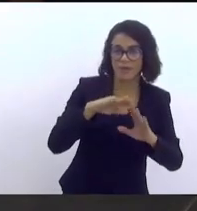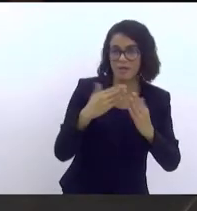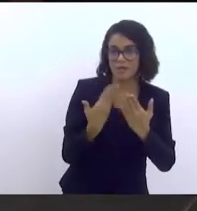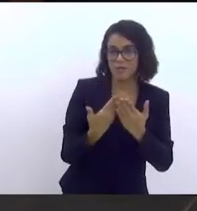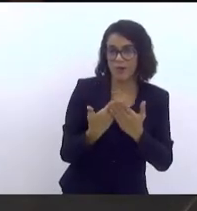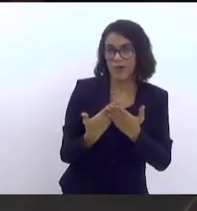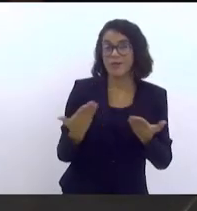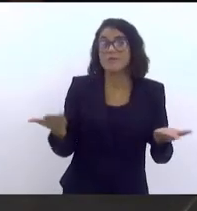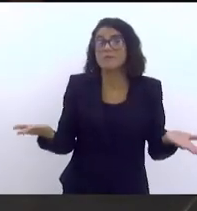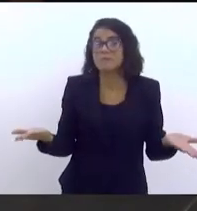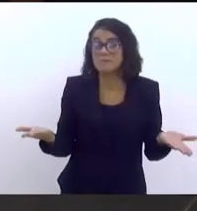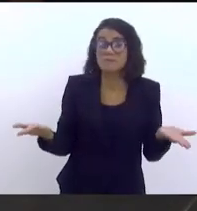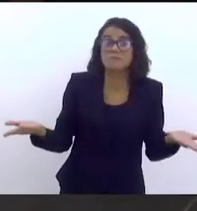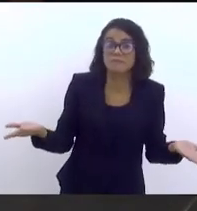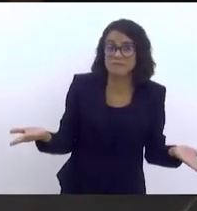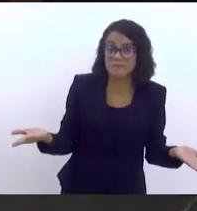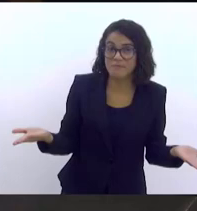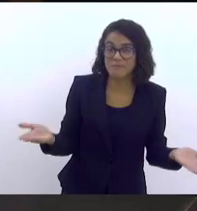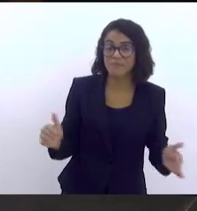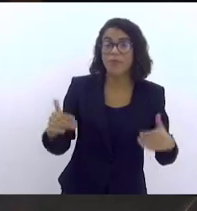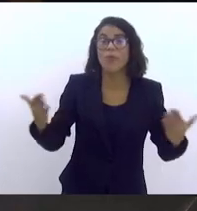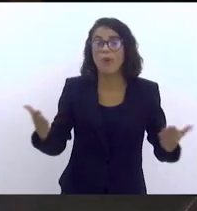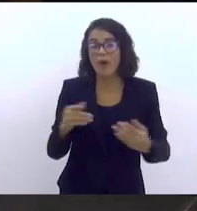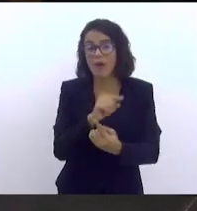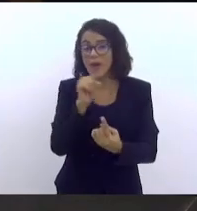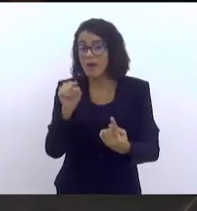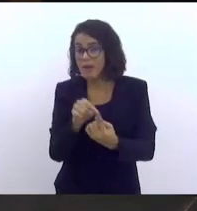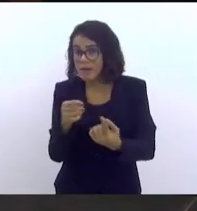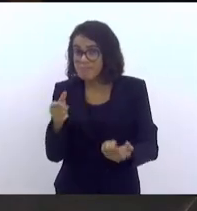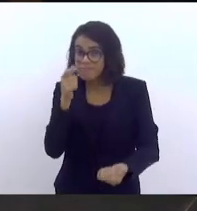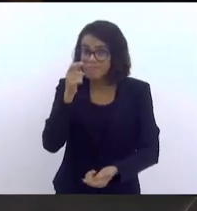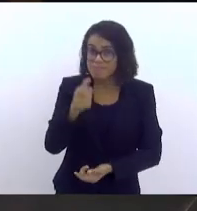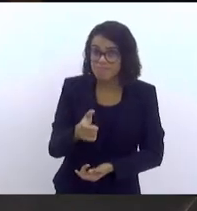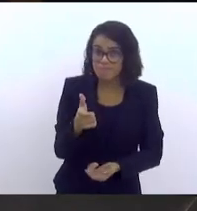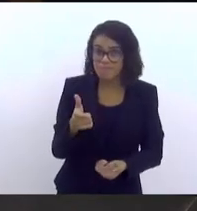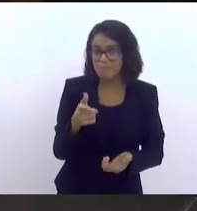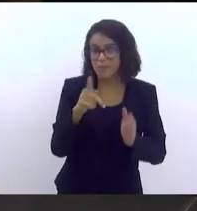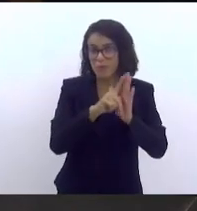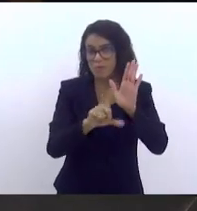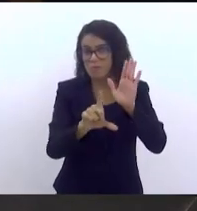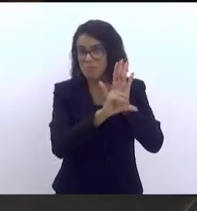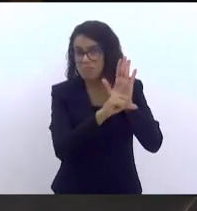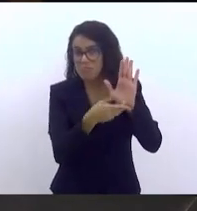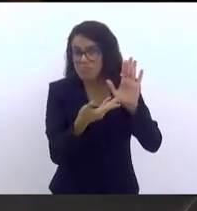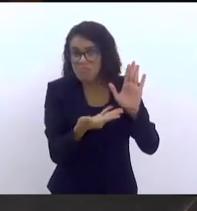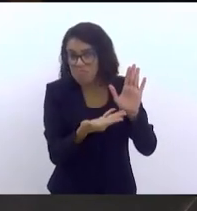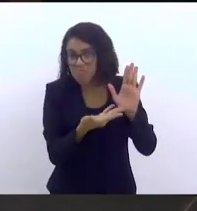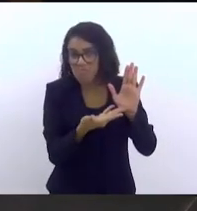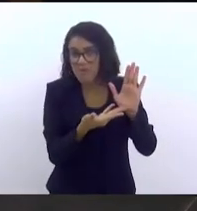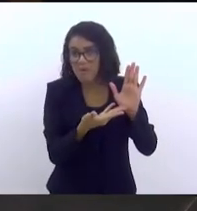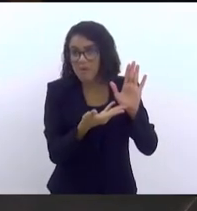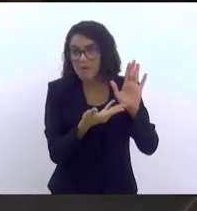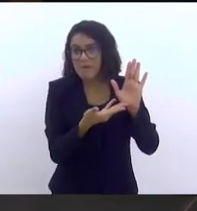é né Qual é a intenção né de um PL que